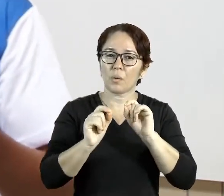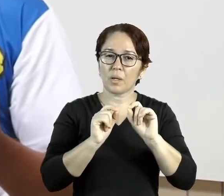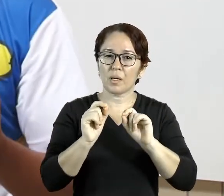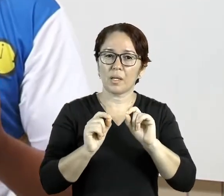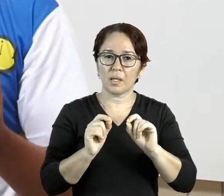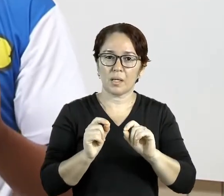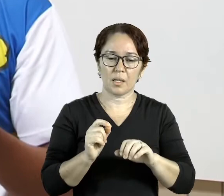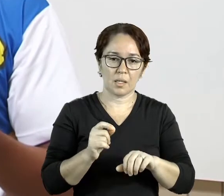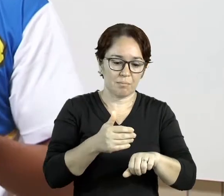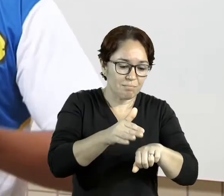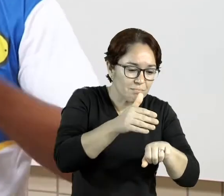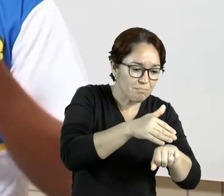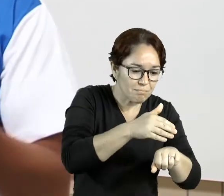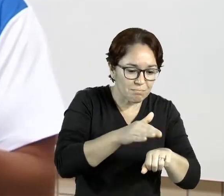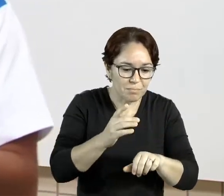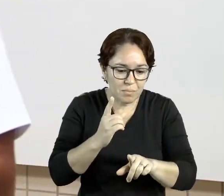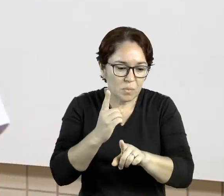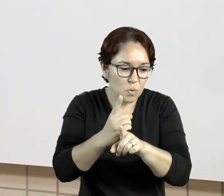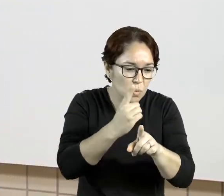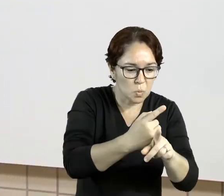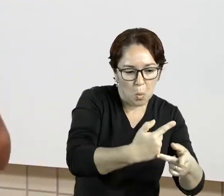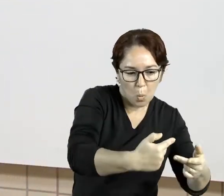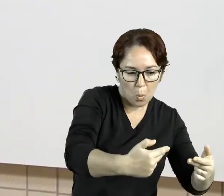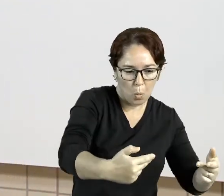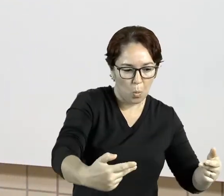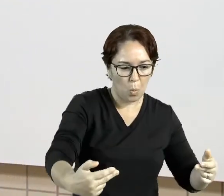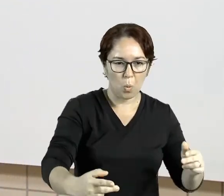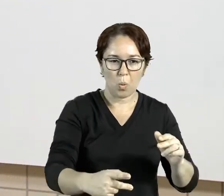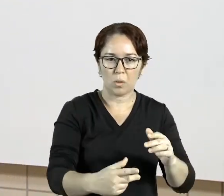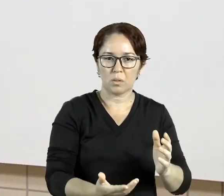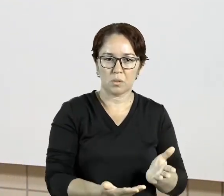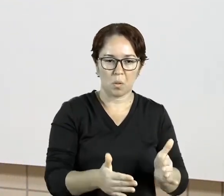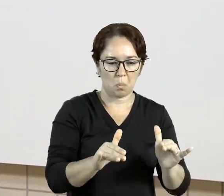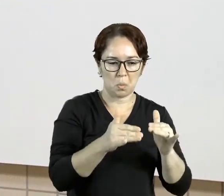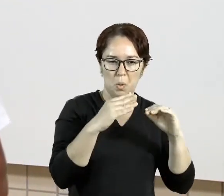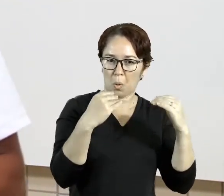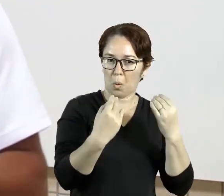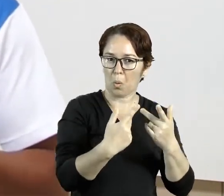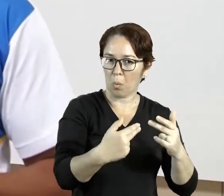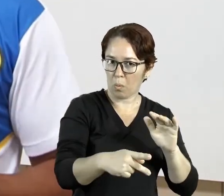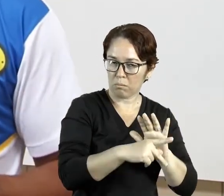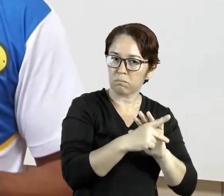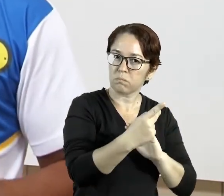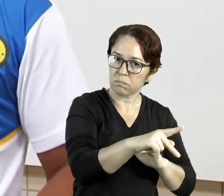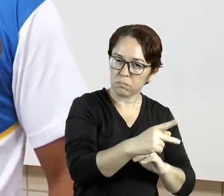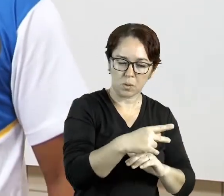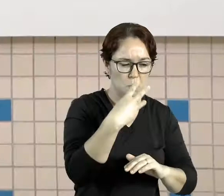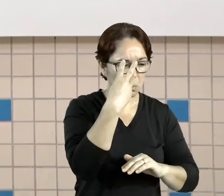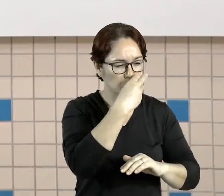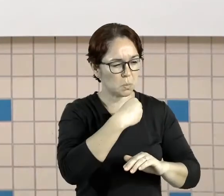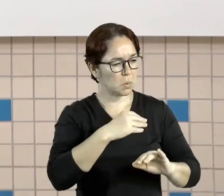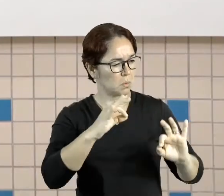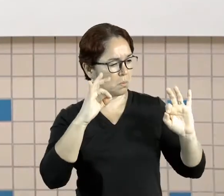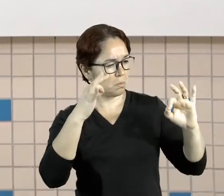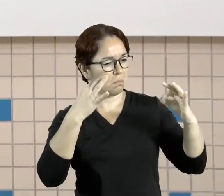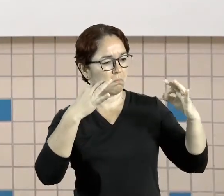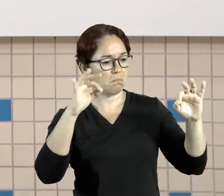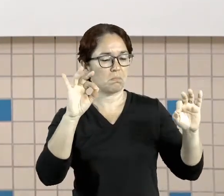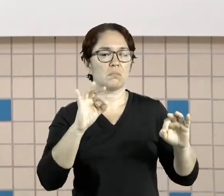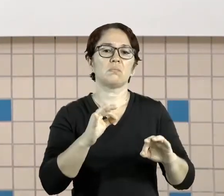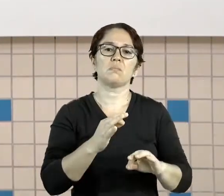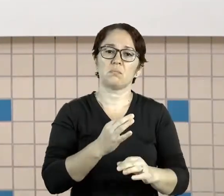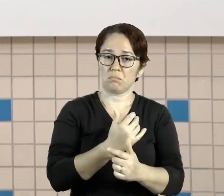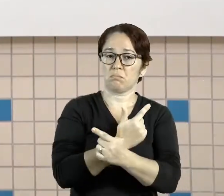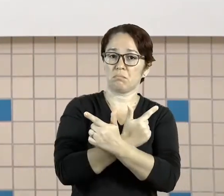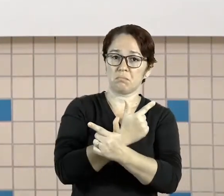culturais dessa sociedade, né, tão rica culturalmente e tão bonita que foi a sociedade dos maias. Bom, gente, agora nós vamos